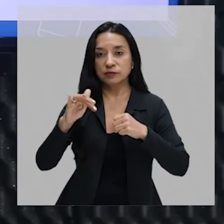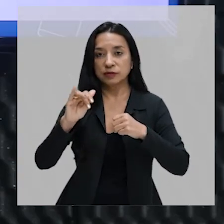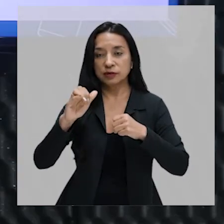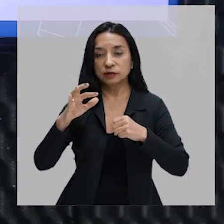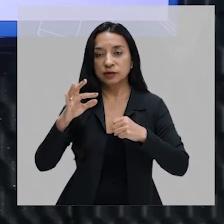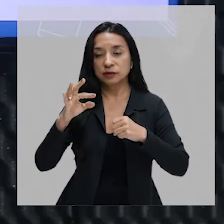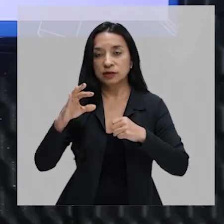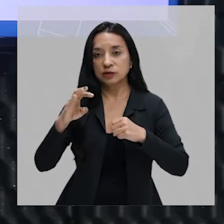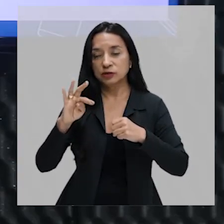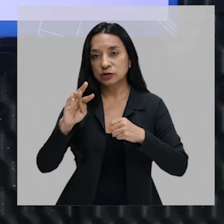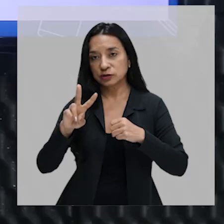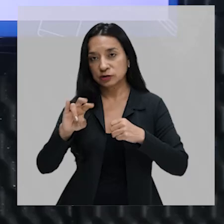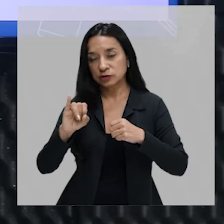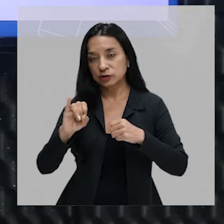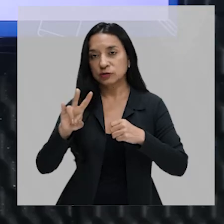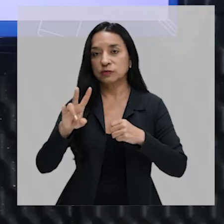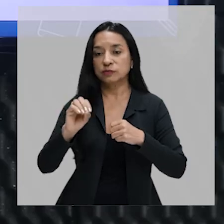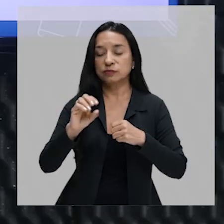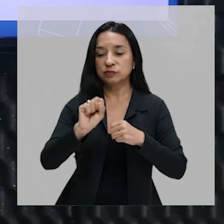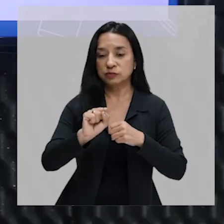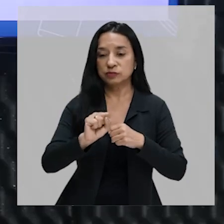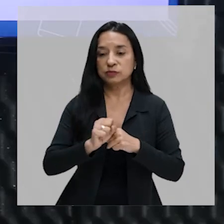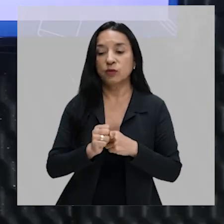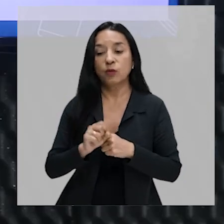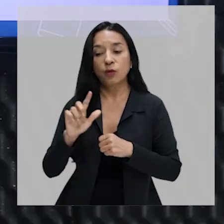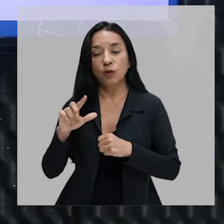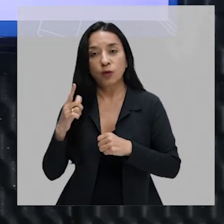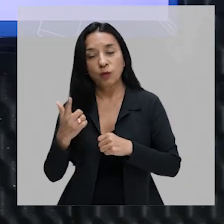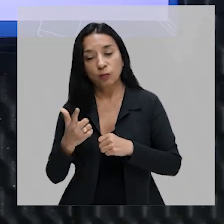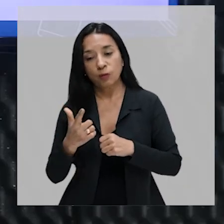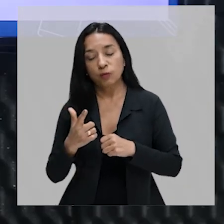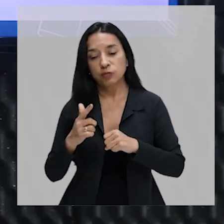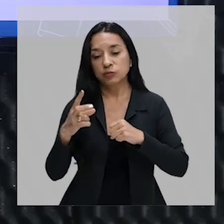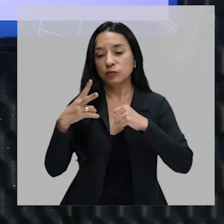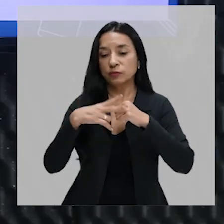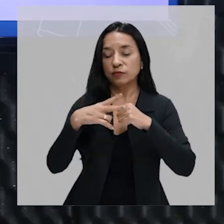derivados, né, de outros, como o verbo, por exemplo,